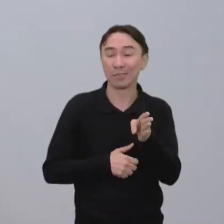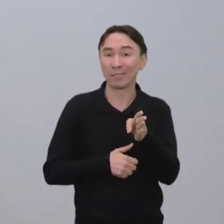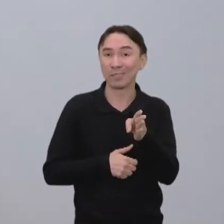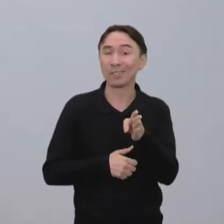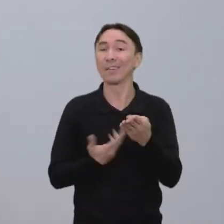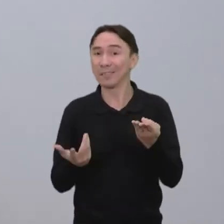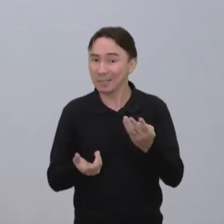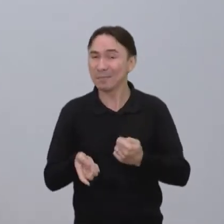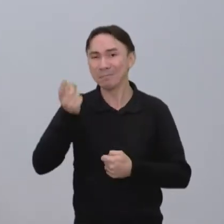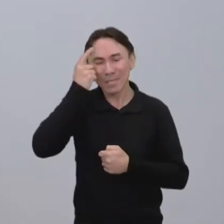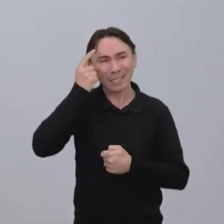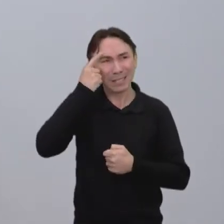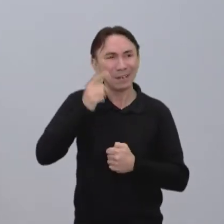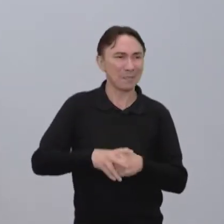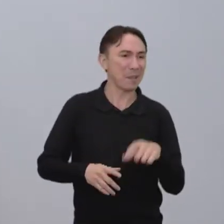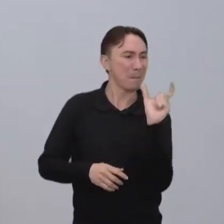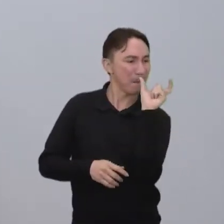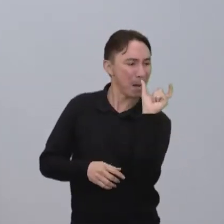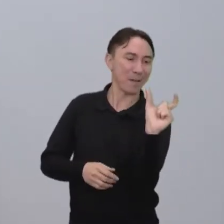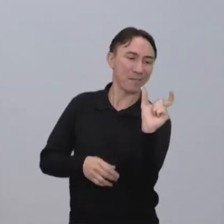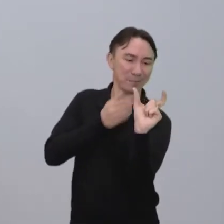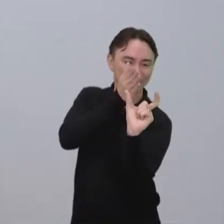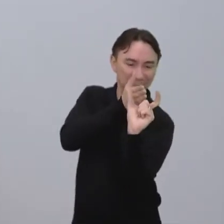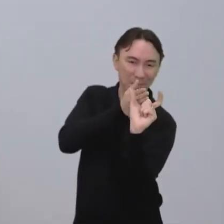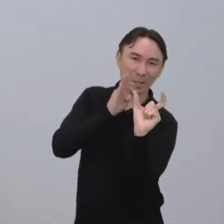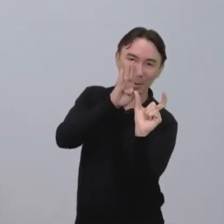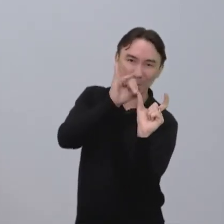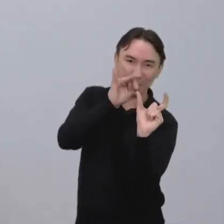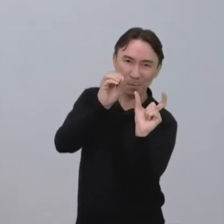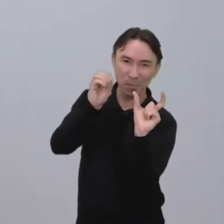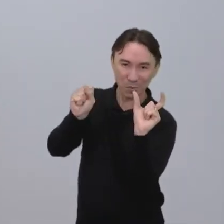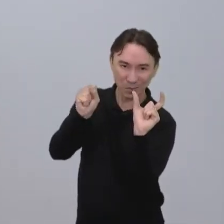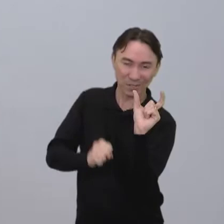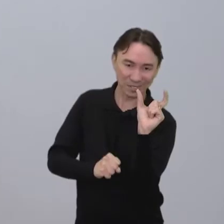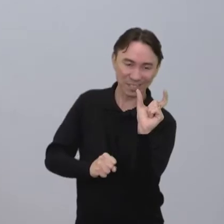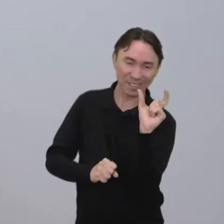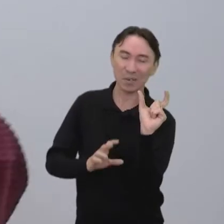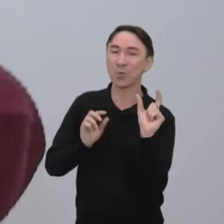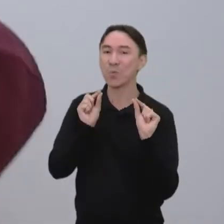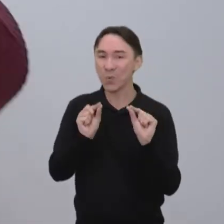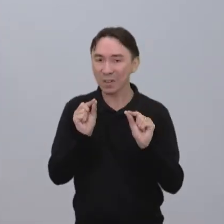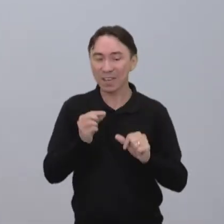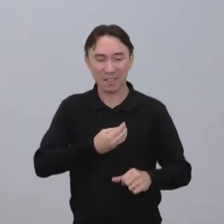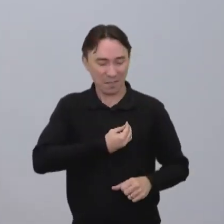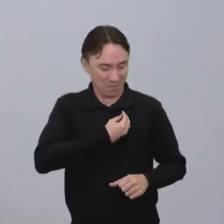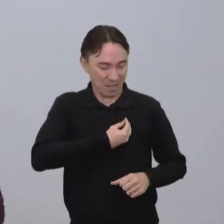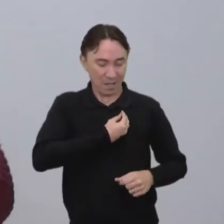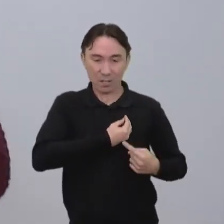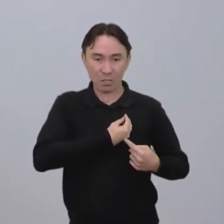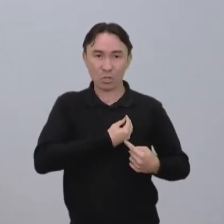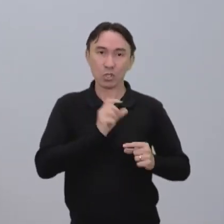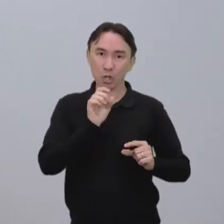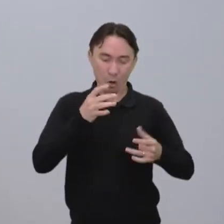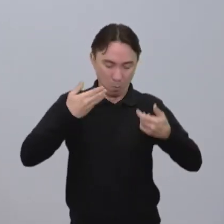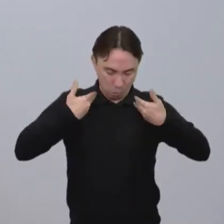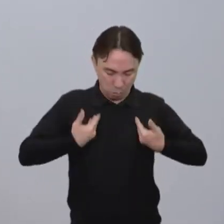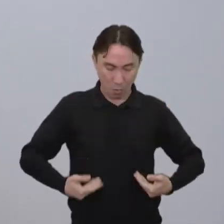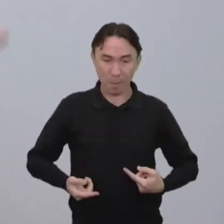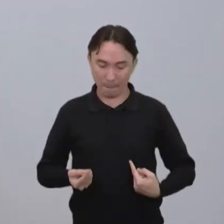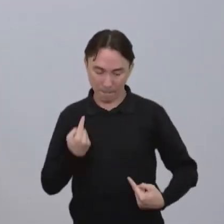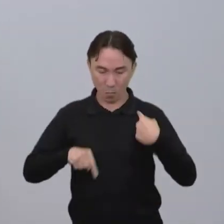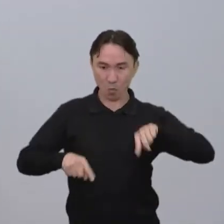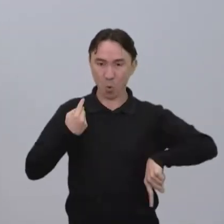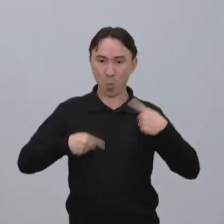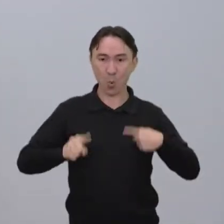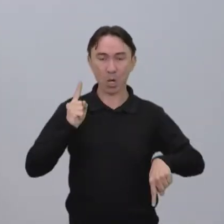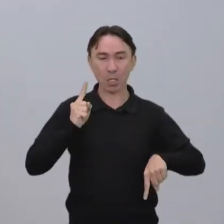e a biologia, né, como essa vida ampliada, que não fala só do nosso corpo enquanto fisiologia, é um convite